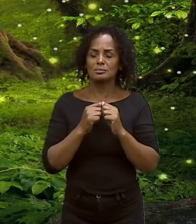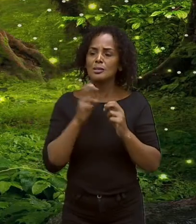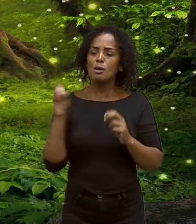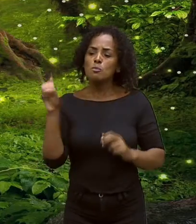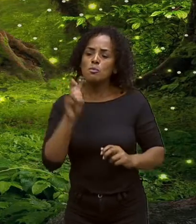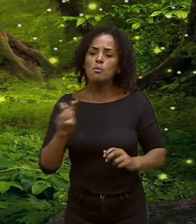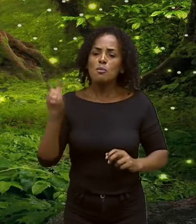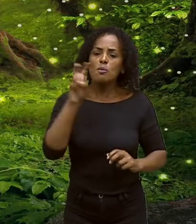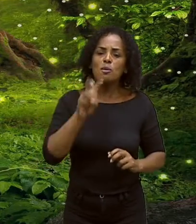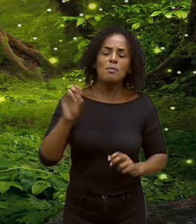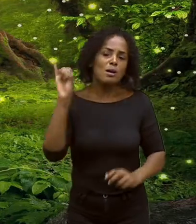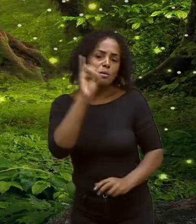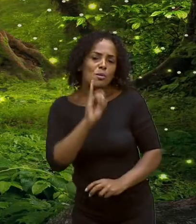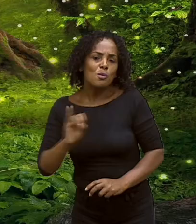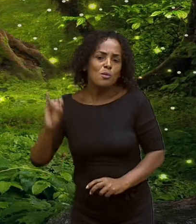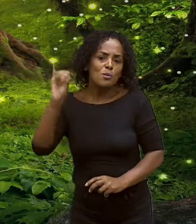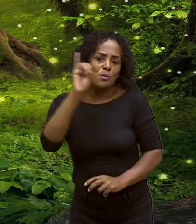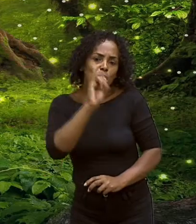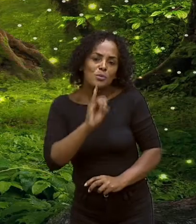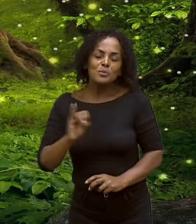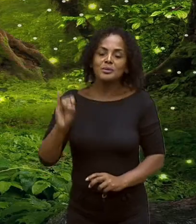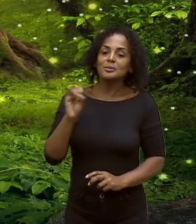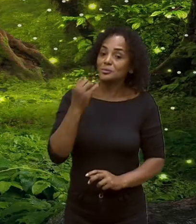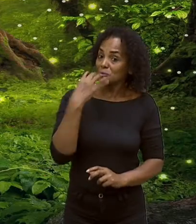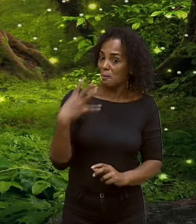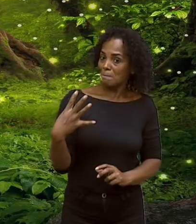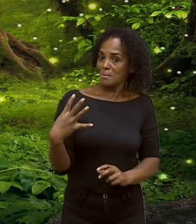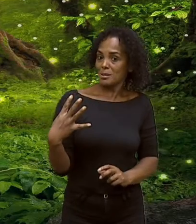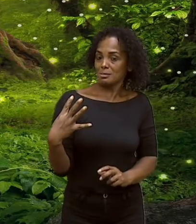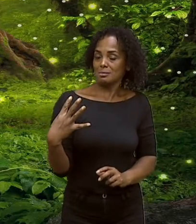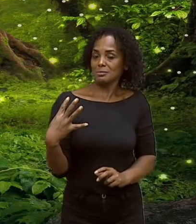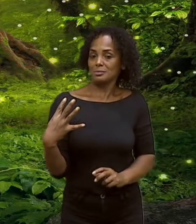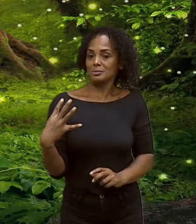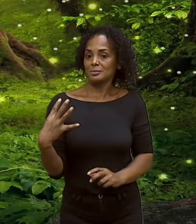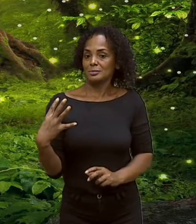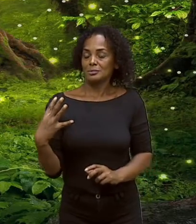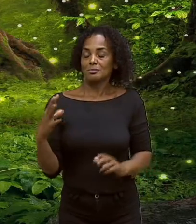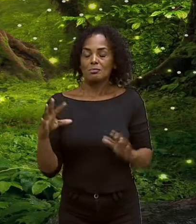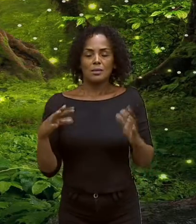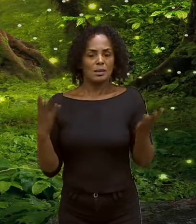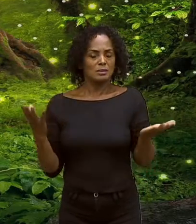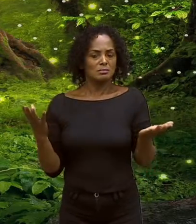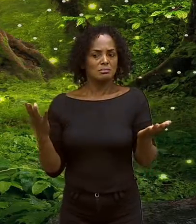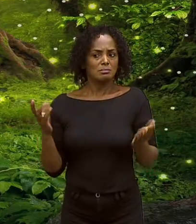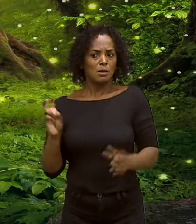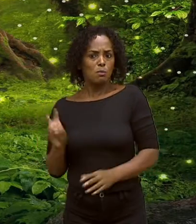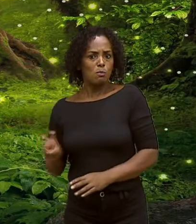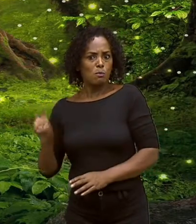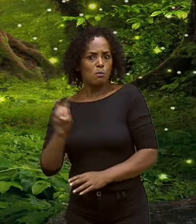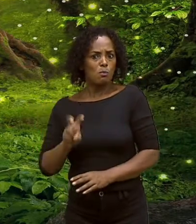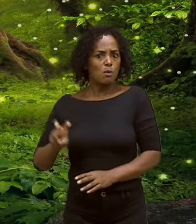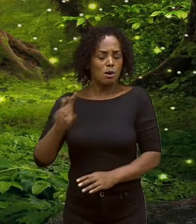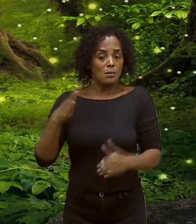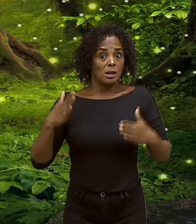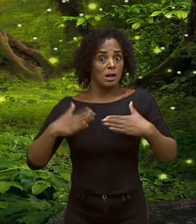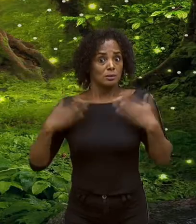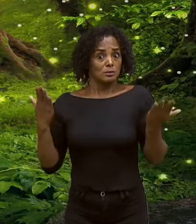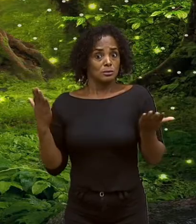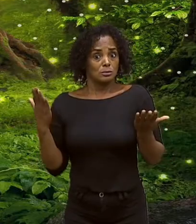bem? Tudo bem, cobra? E aí, a cobra falou assim,